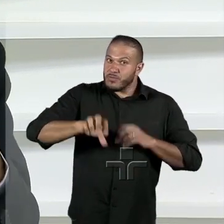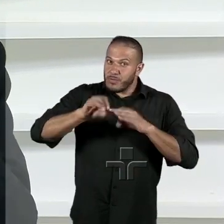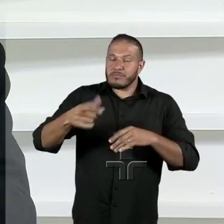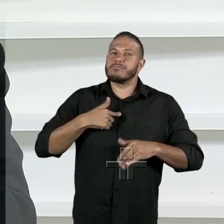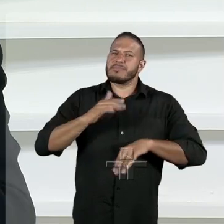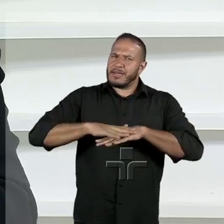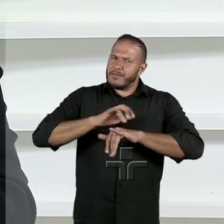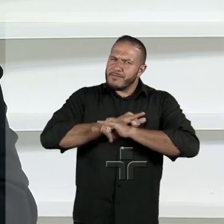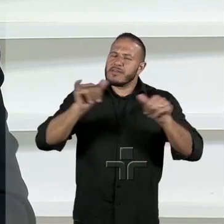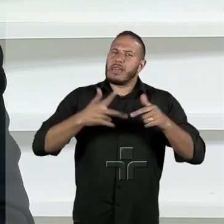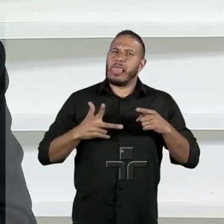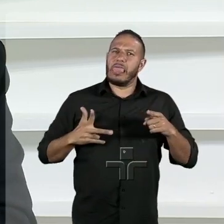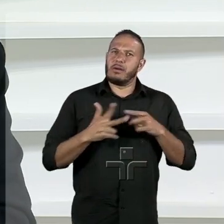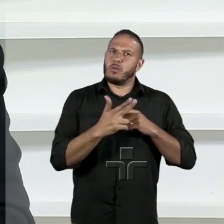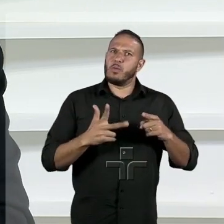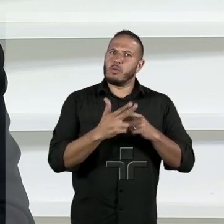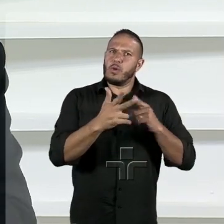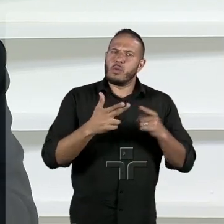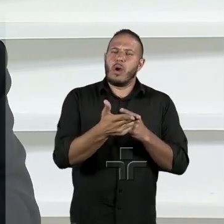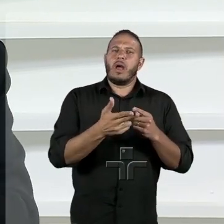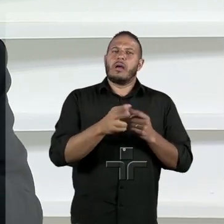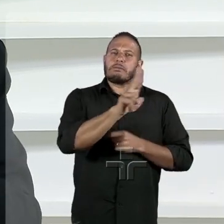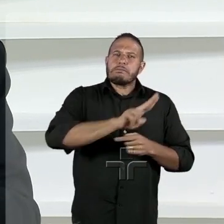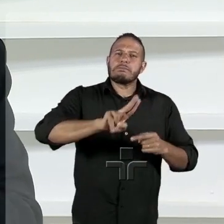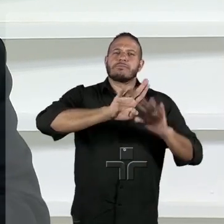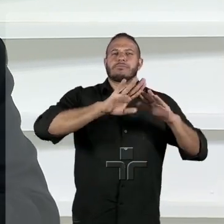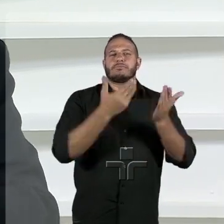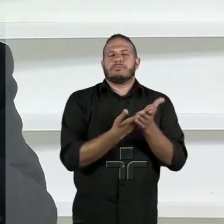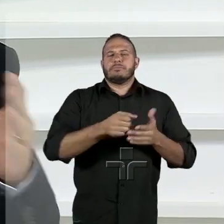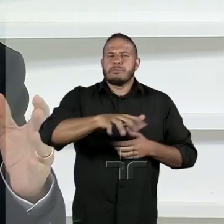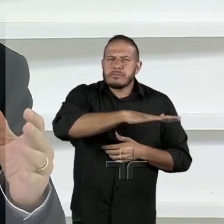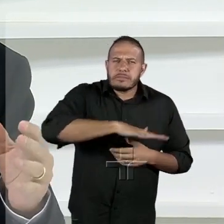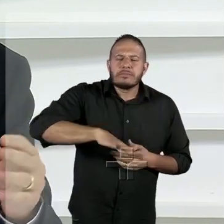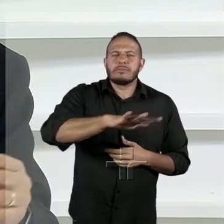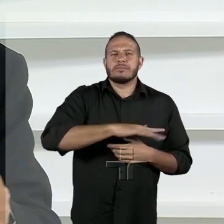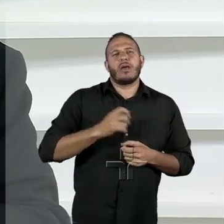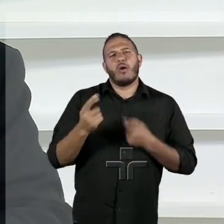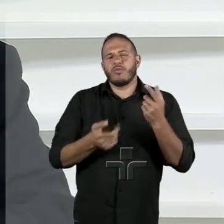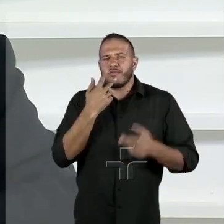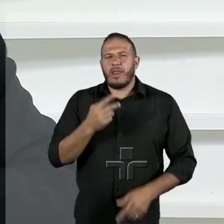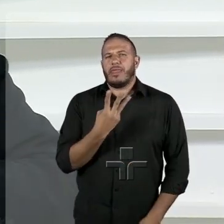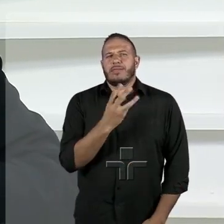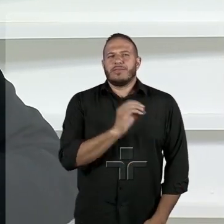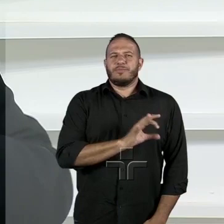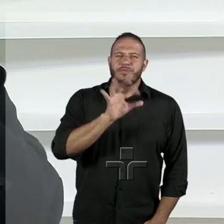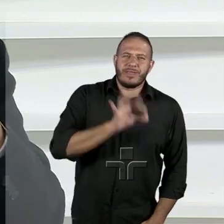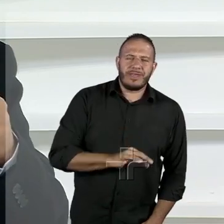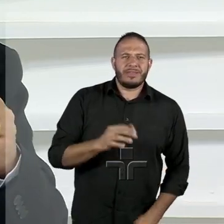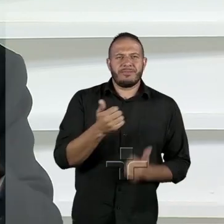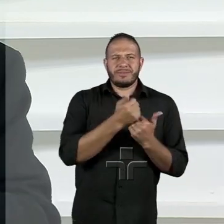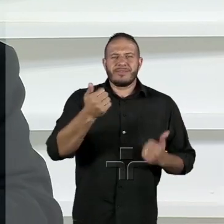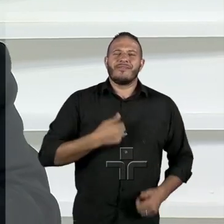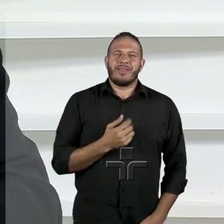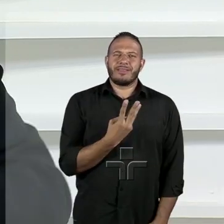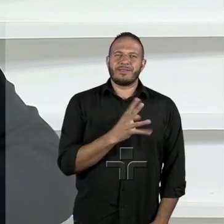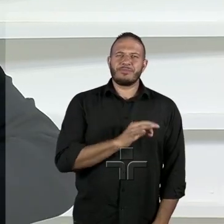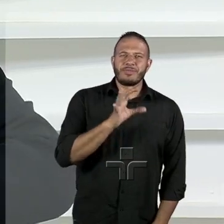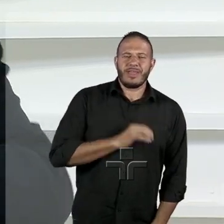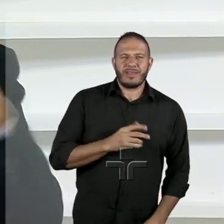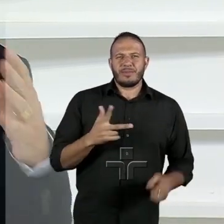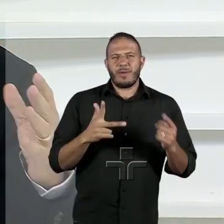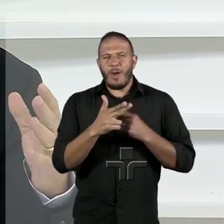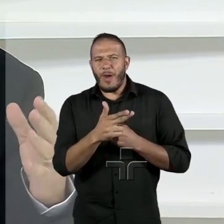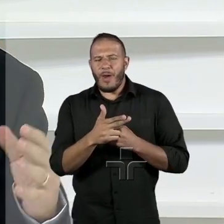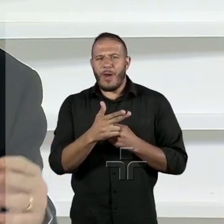anuncia cortes aí para a faculdade, para as universidades, uns dizem 30%, o ministro diz 3%, né, corte,